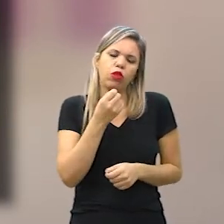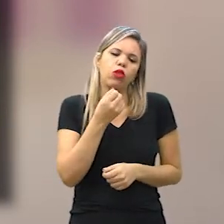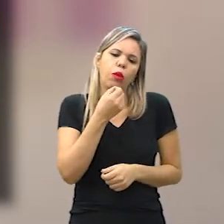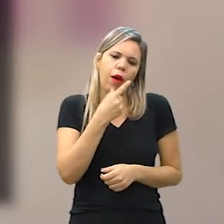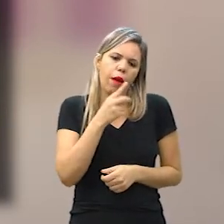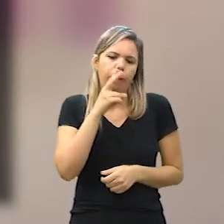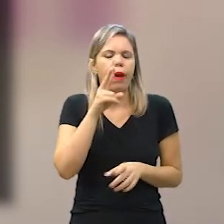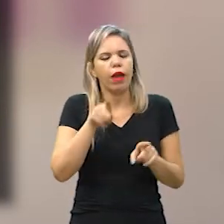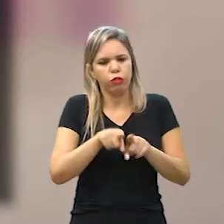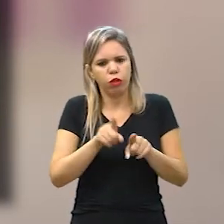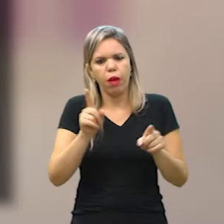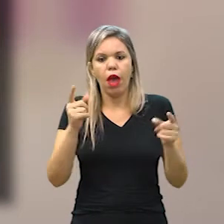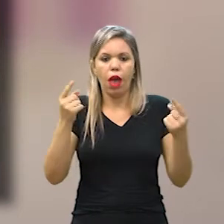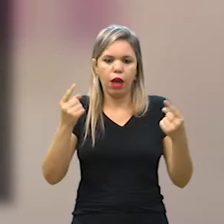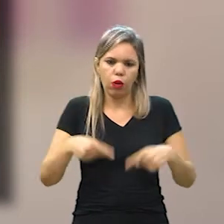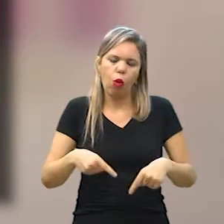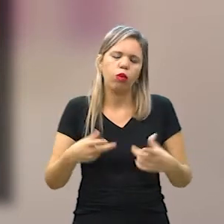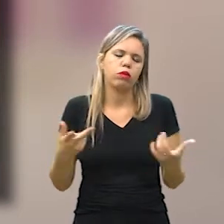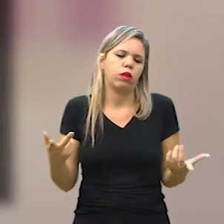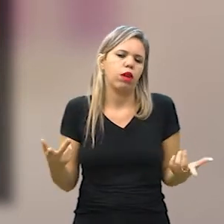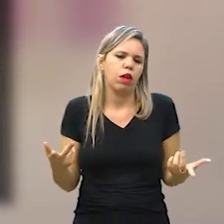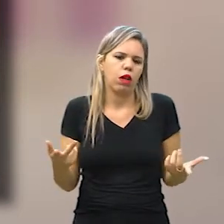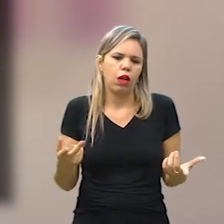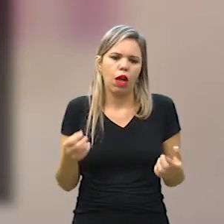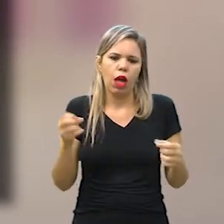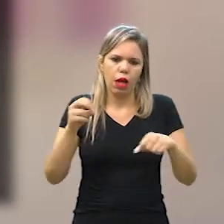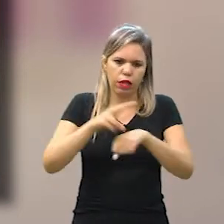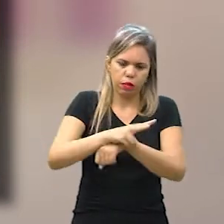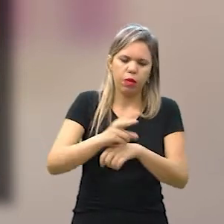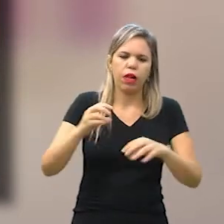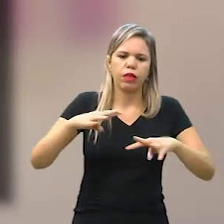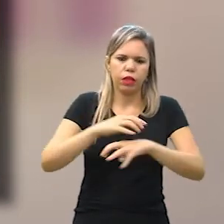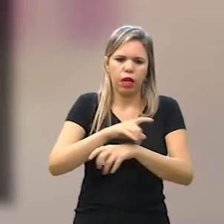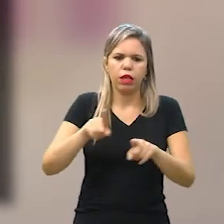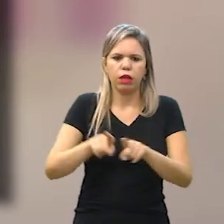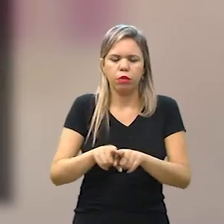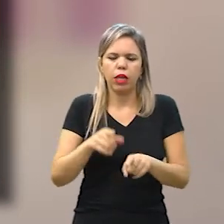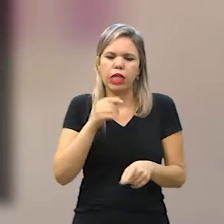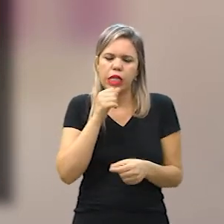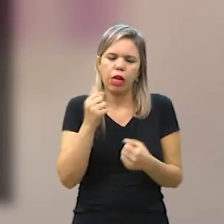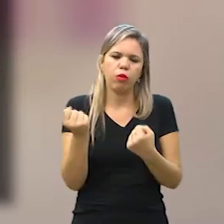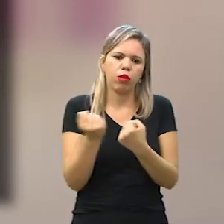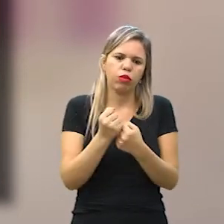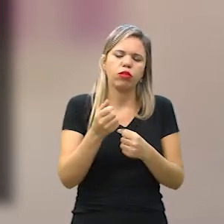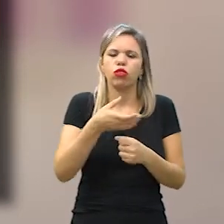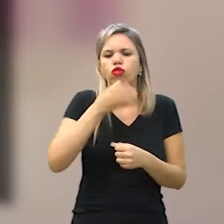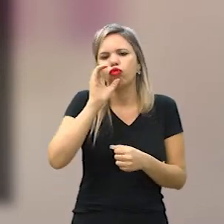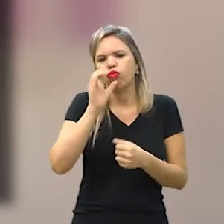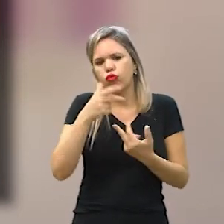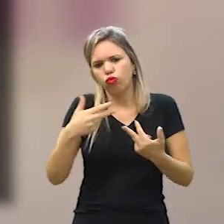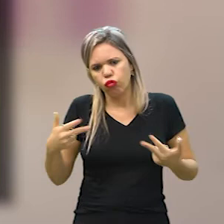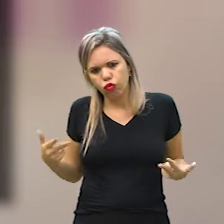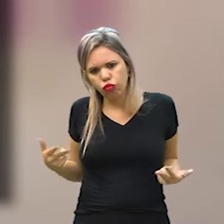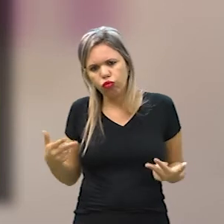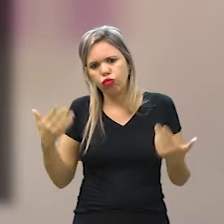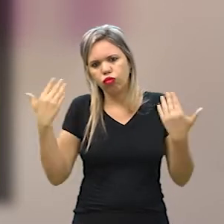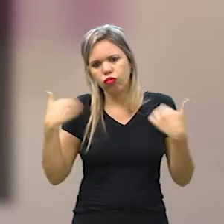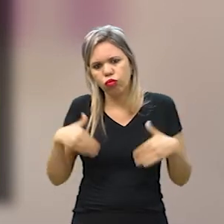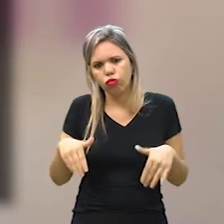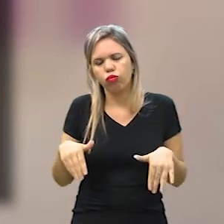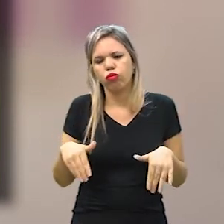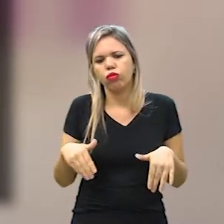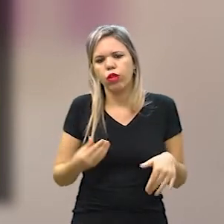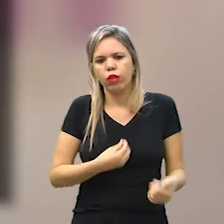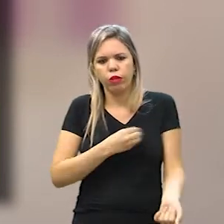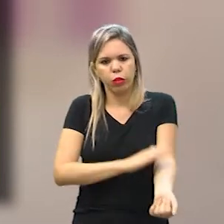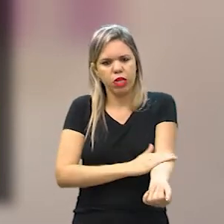essas bactérias, e medidas de suporte, inclusive, né? Você precisa hidratar, manter